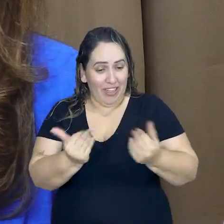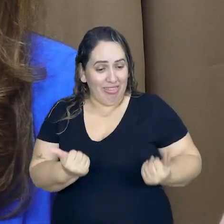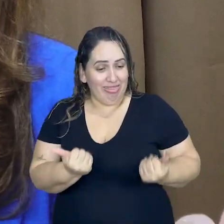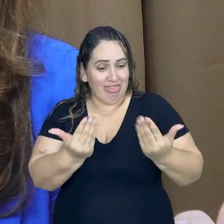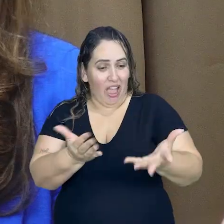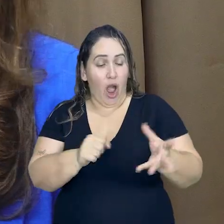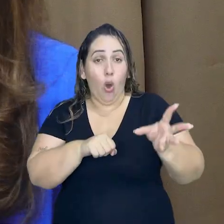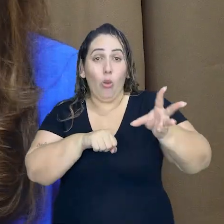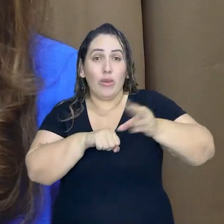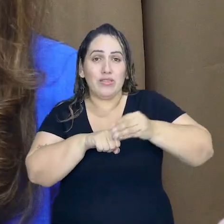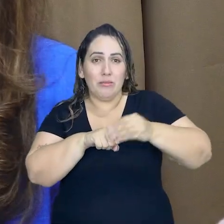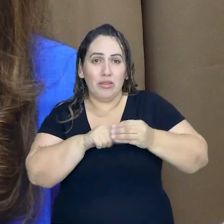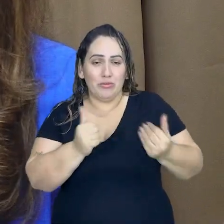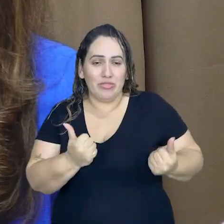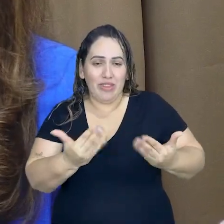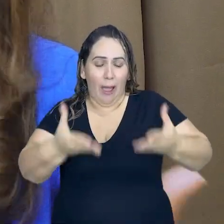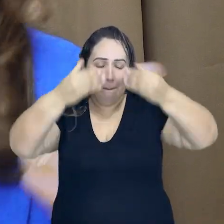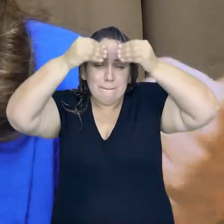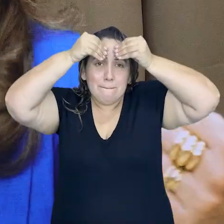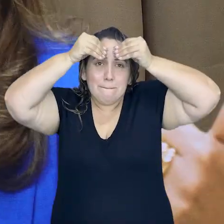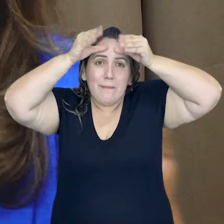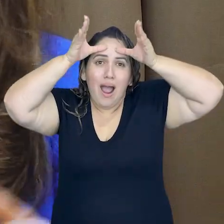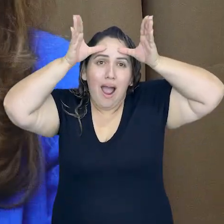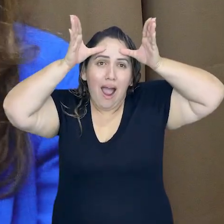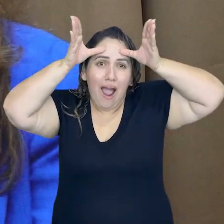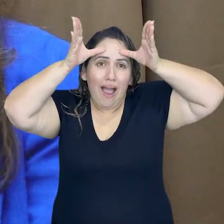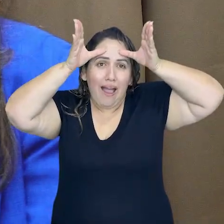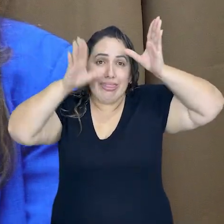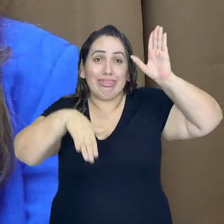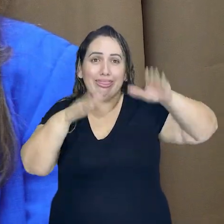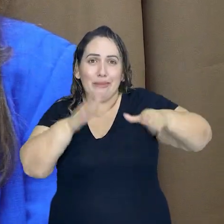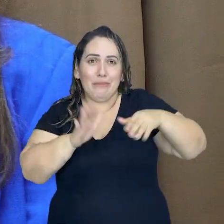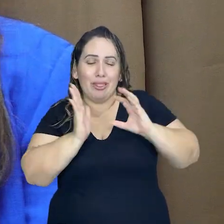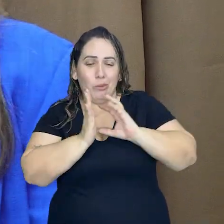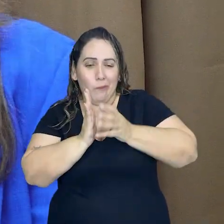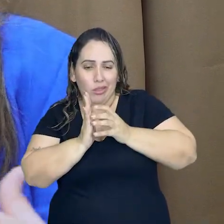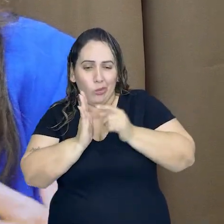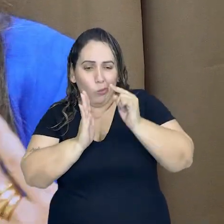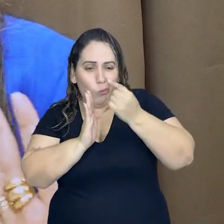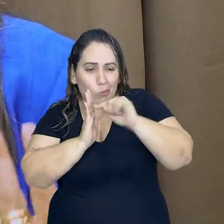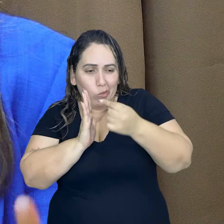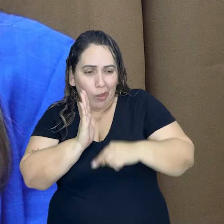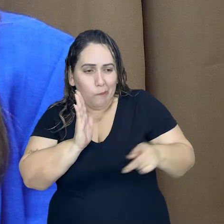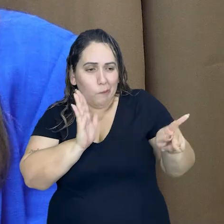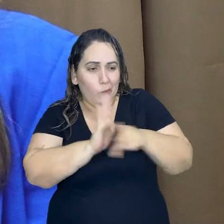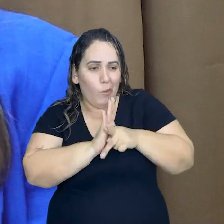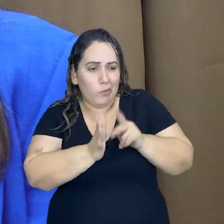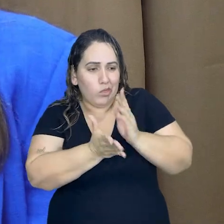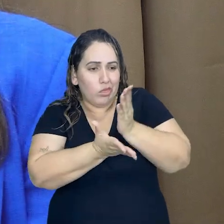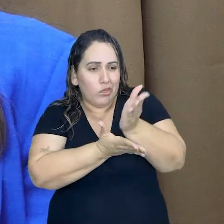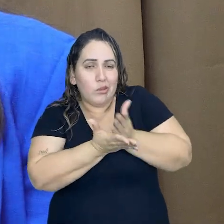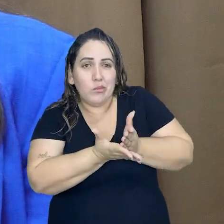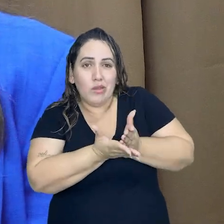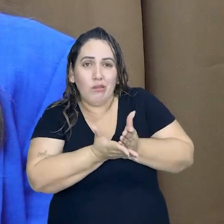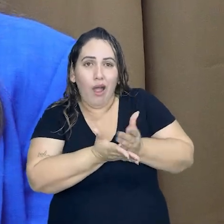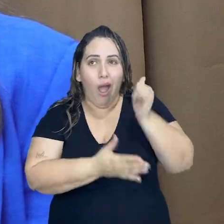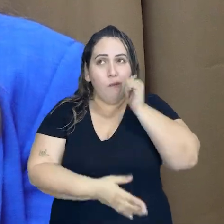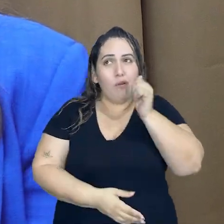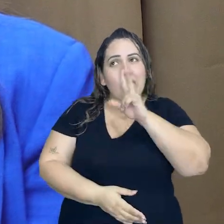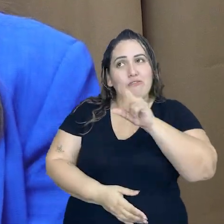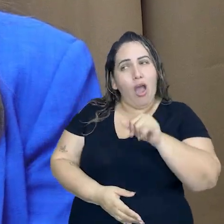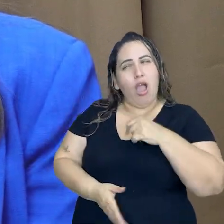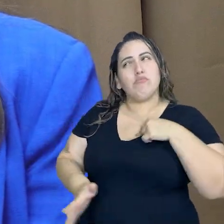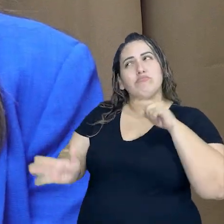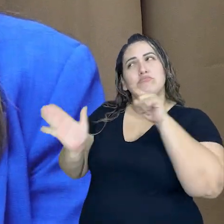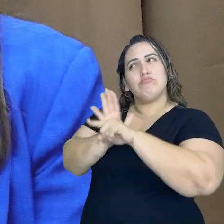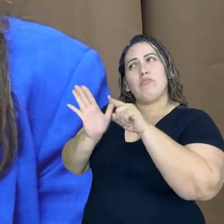do partido, os critérios de distribuição, ela vai questionar o partido. Então, isso não é algo que seja